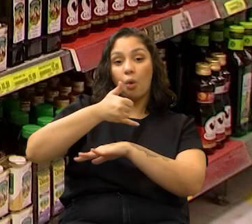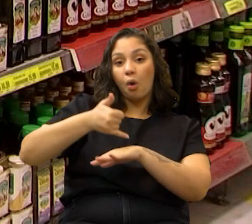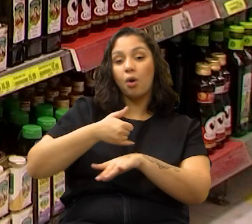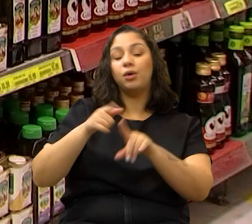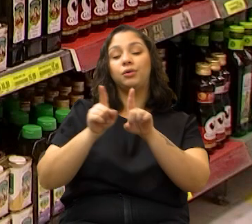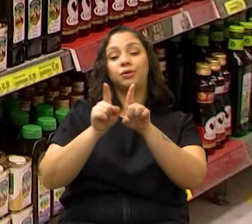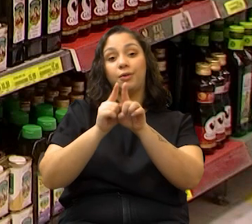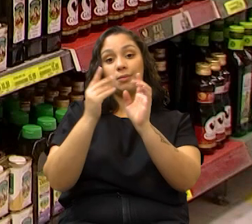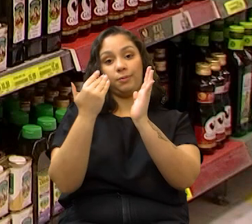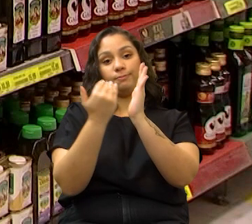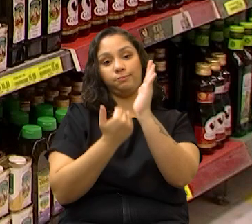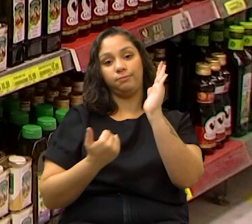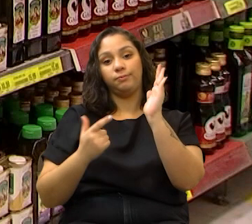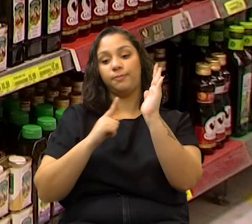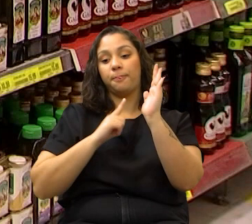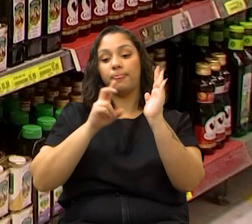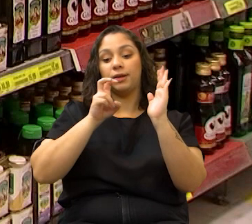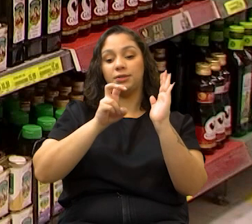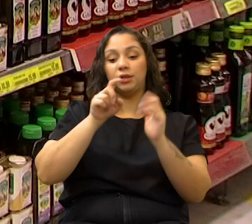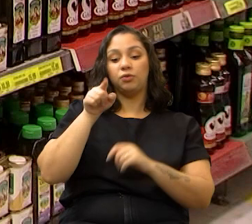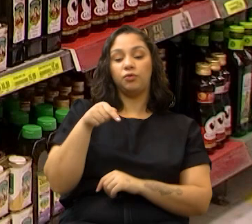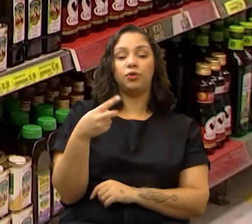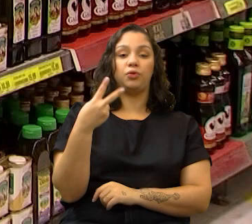teve um recuo expressivo, de